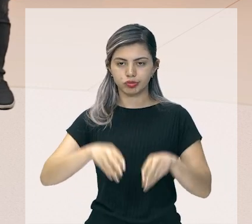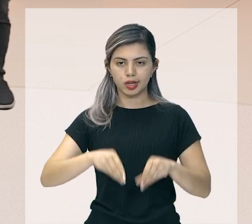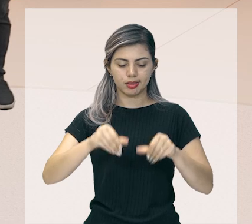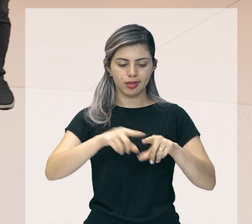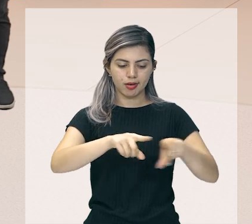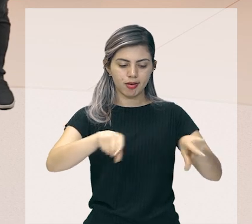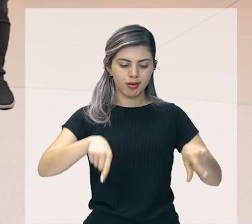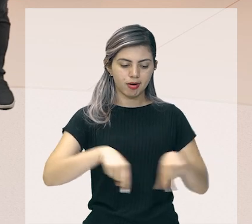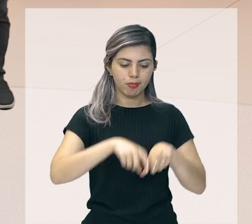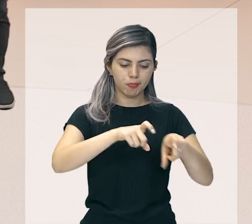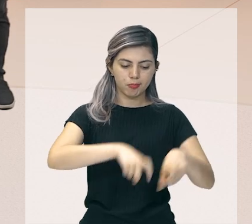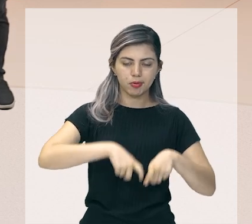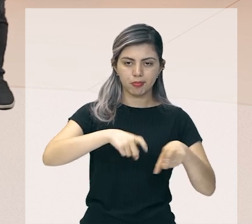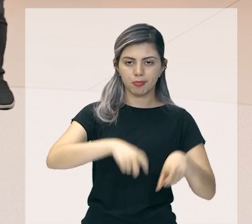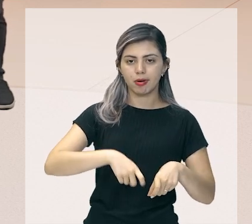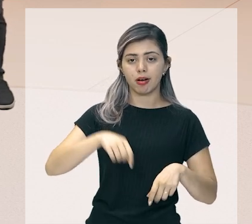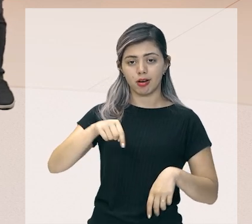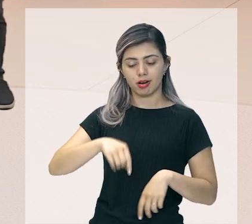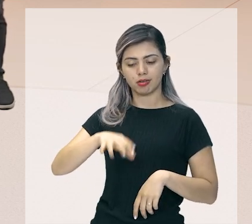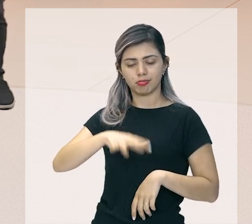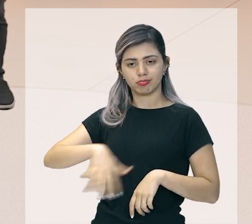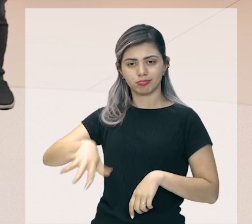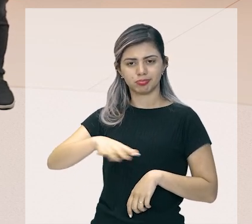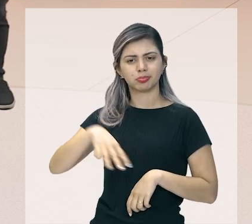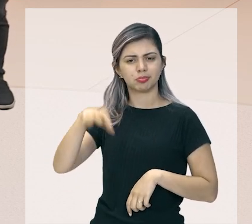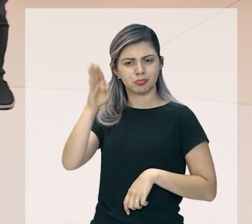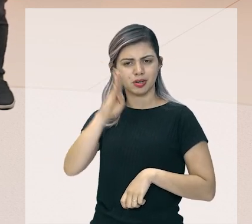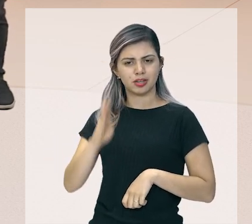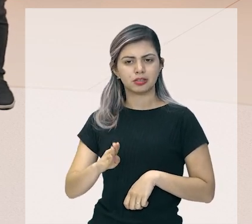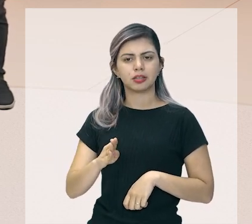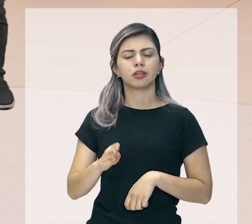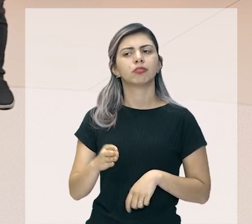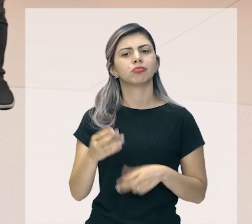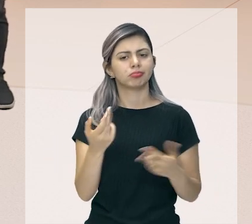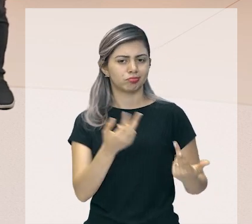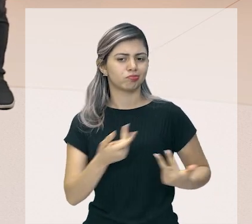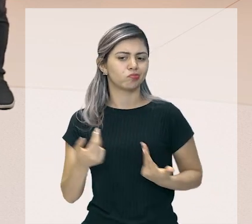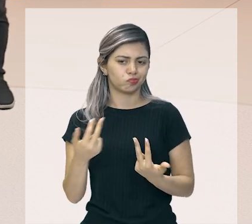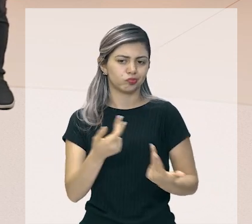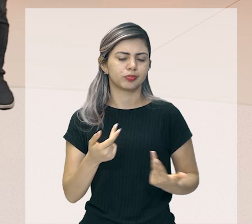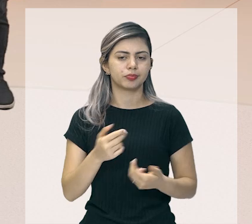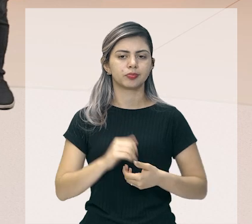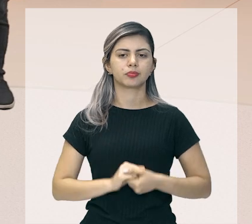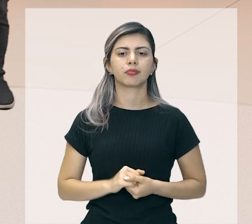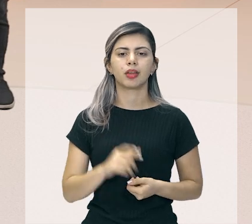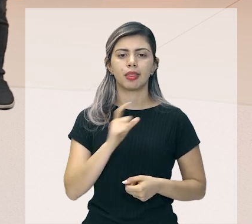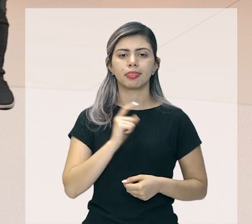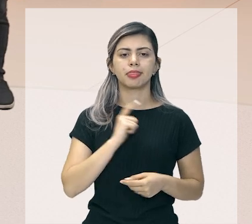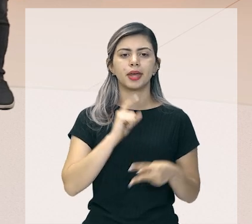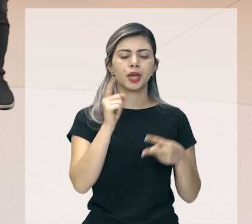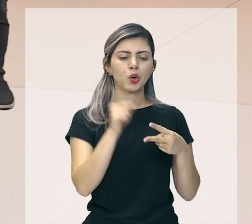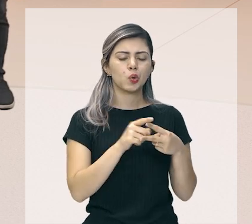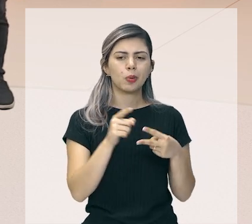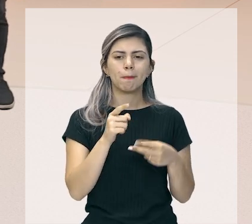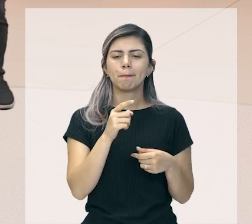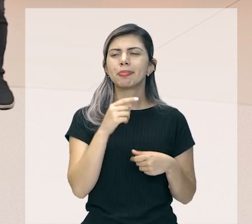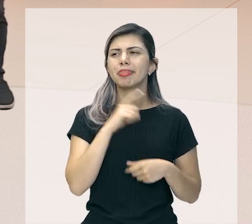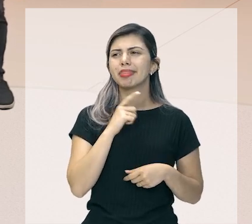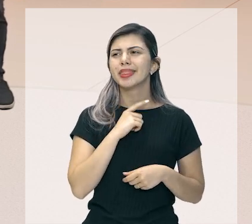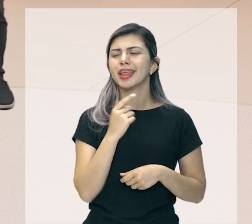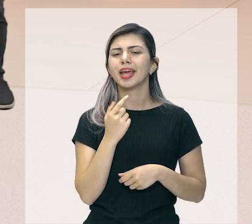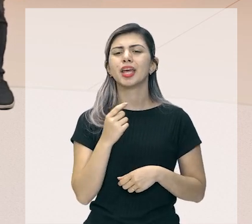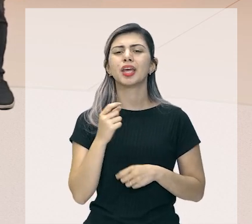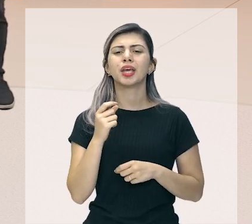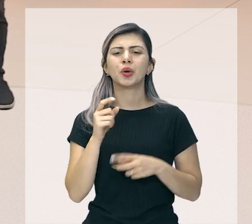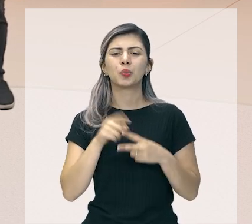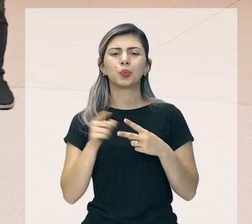campo, né? Aqui no território brasileiro, mas no mundo também funciona da mesma forma. E aí, tem essas 2 correntes muito fortes que